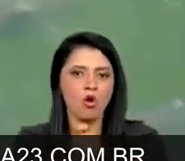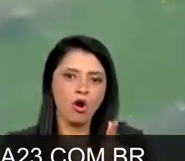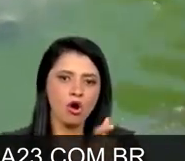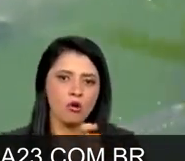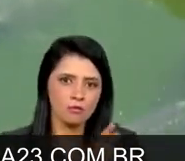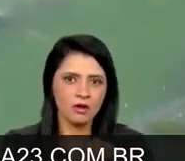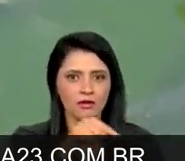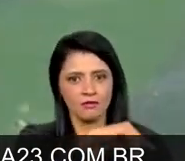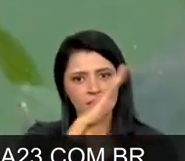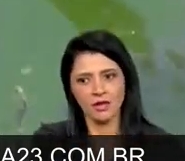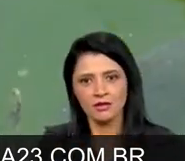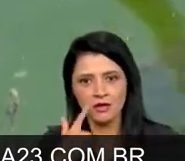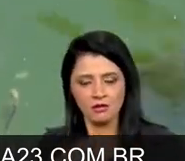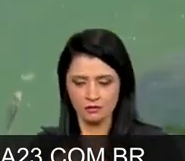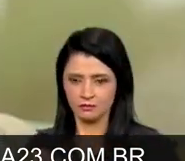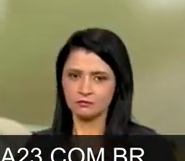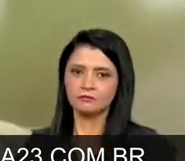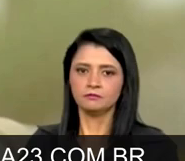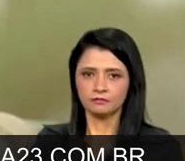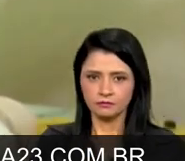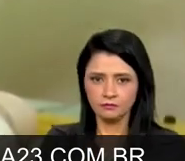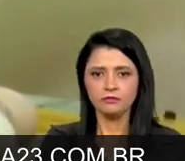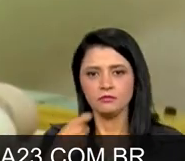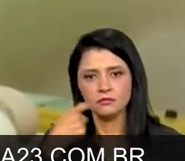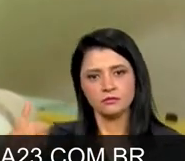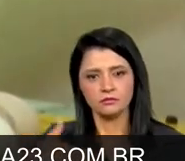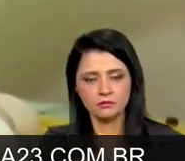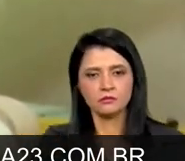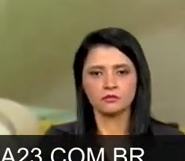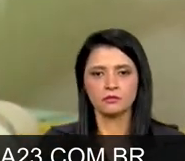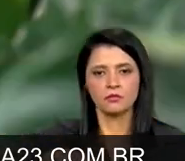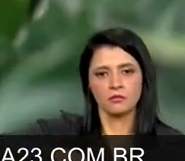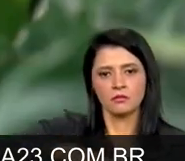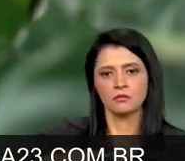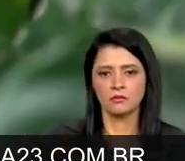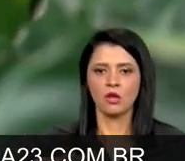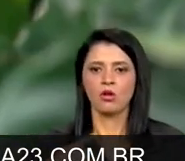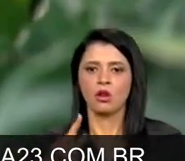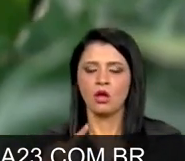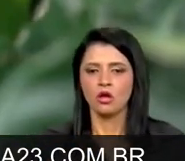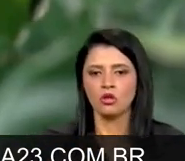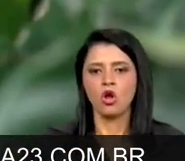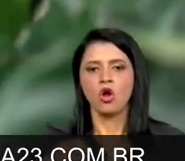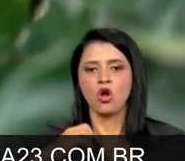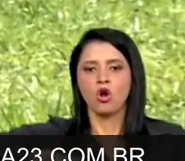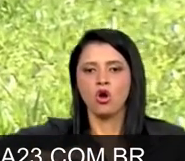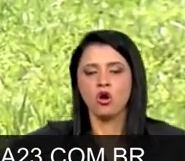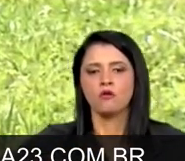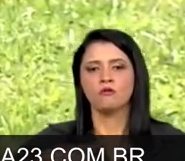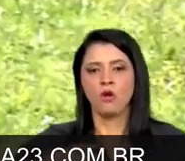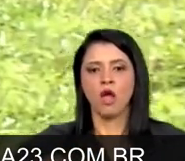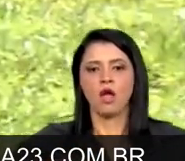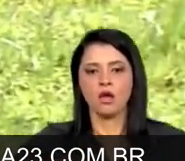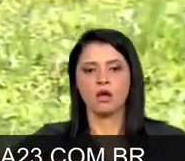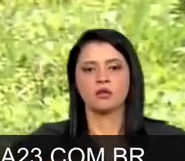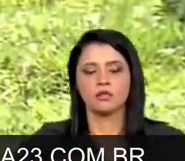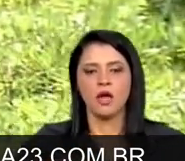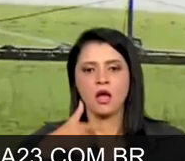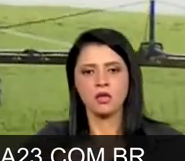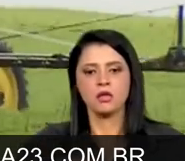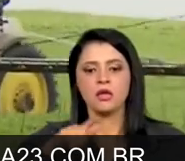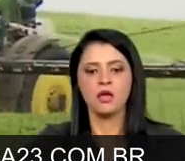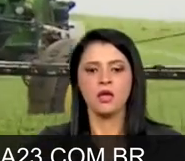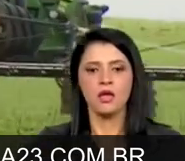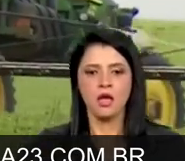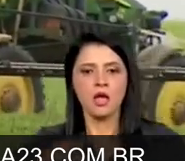o Brasil abriu mercados para pescados, gelatina, colágeno, ovos, açaí, café, cachaça, além de embriões e sêmen.